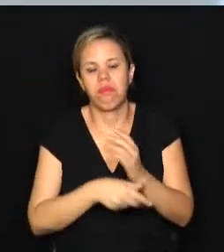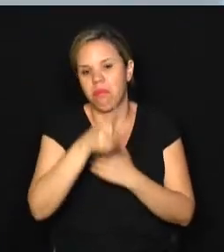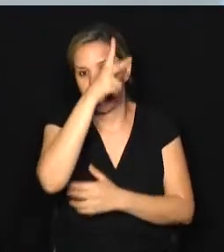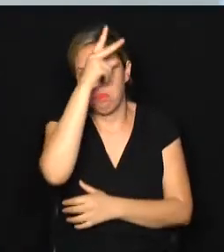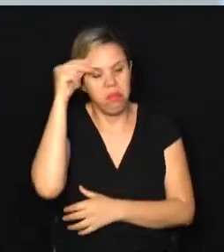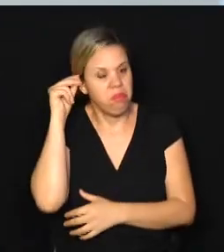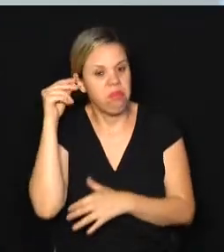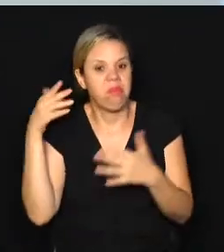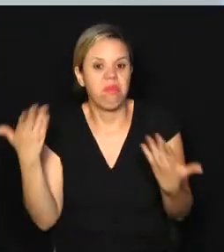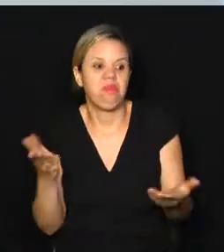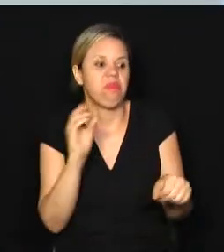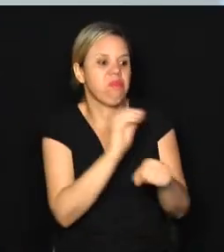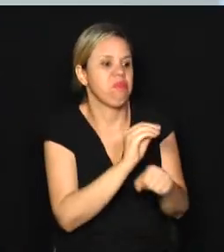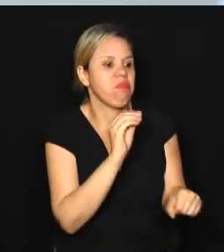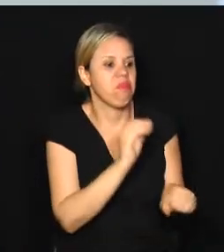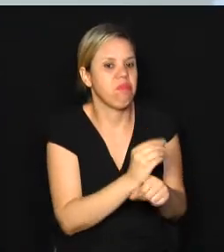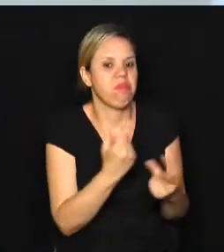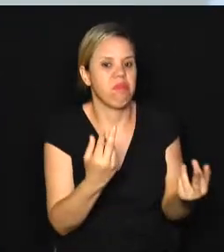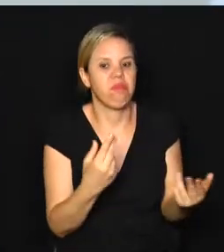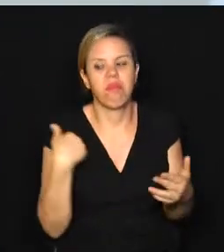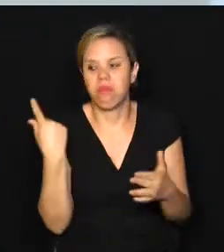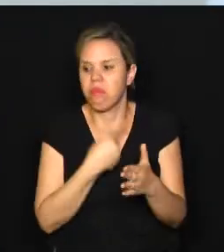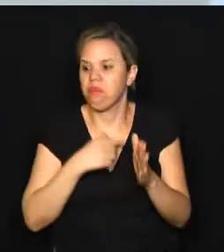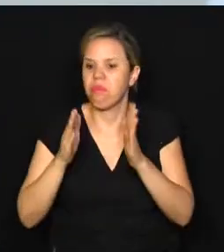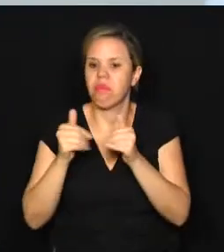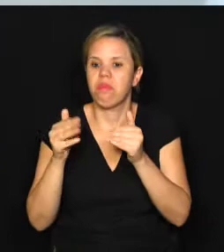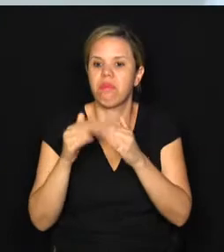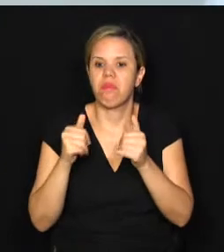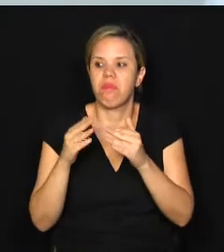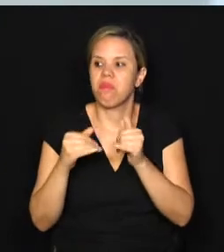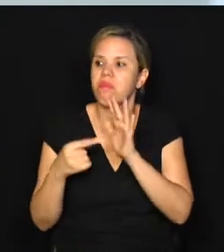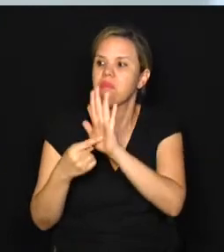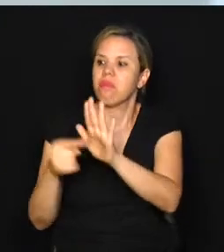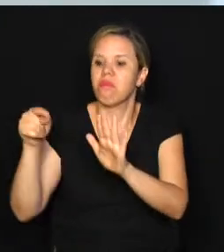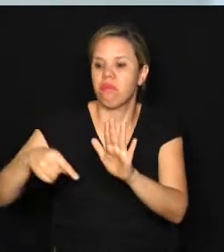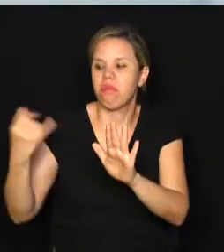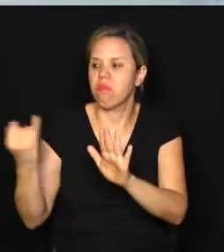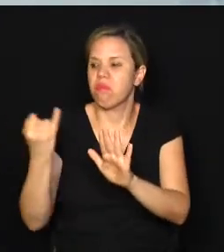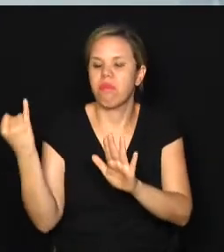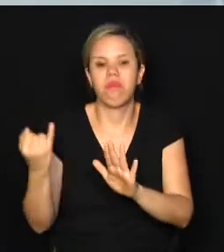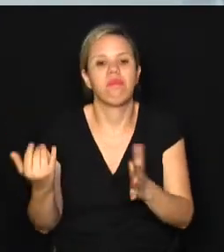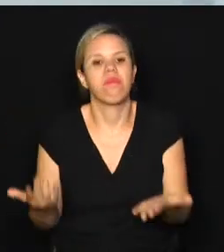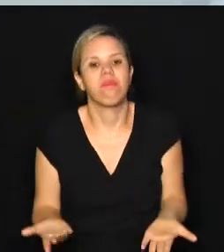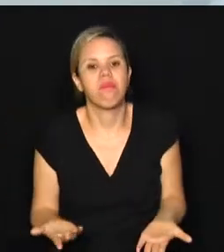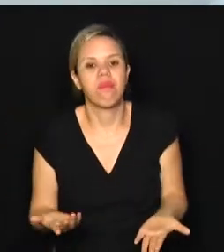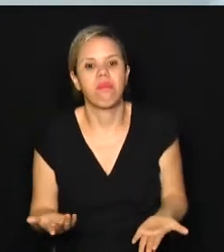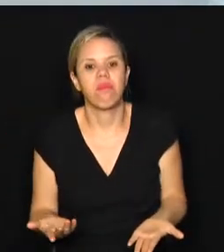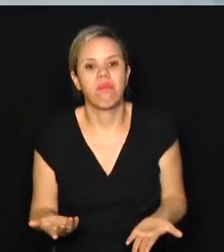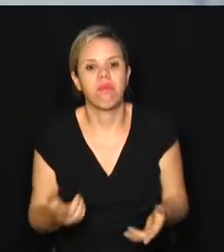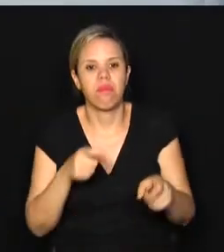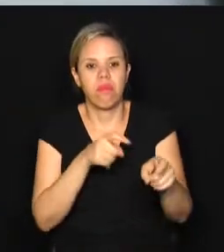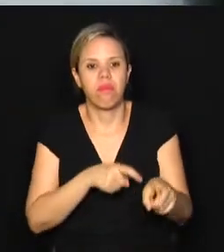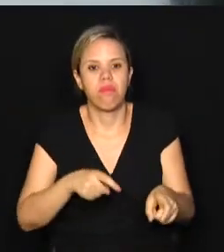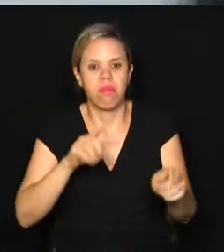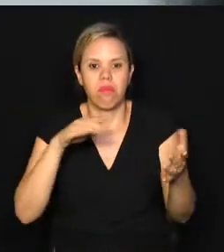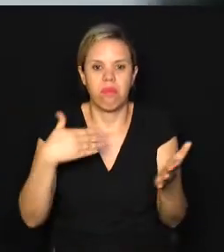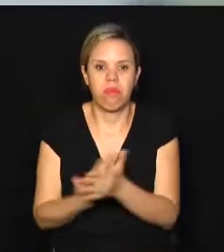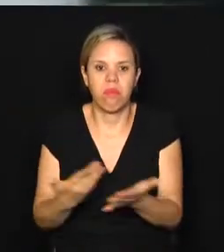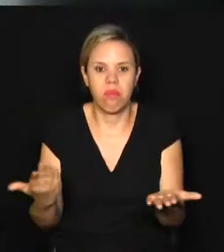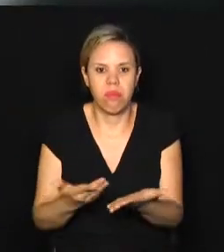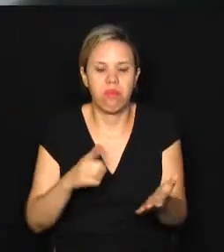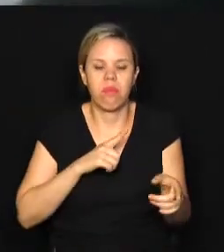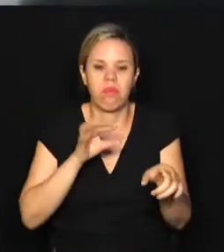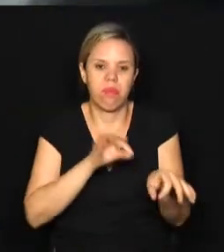em vez de preservar, e como a gente tanto solicitou, que a gente mostrou quanto isso era importante, as fazendas que até hoje produzem